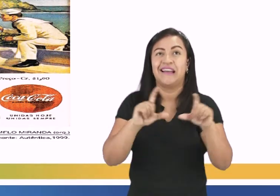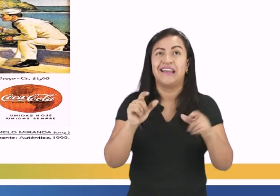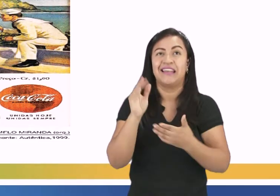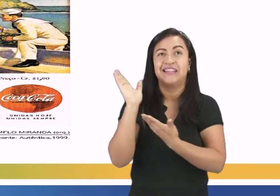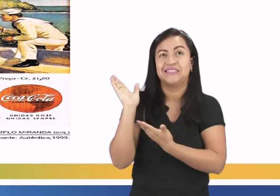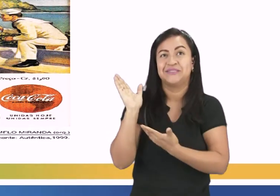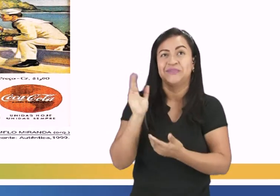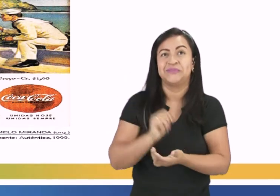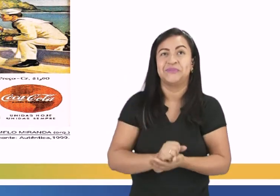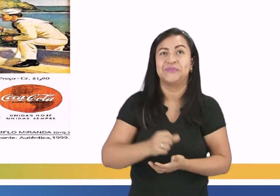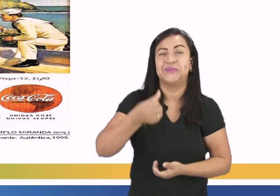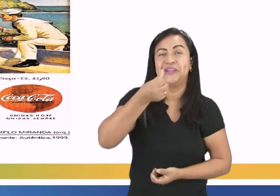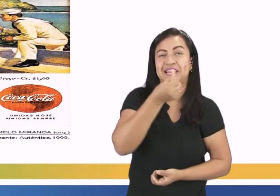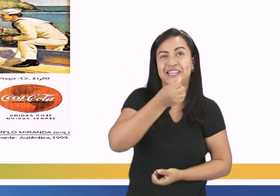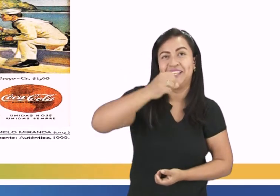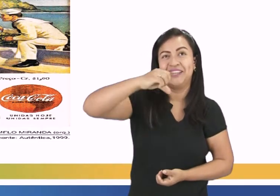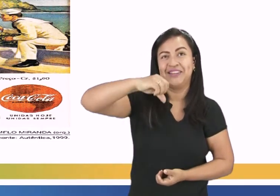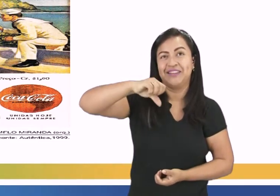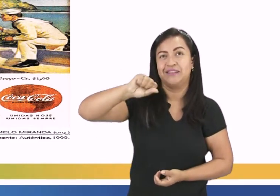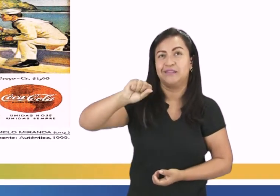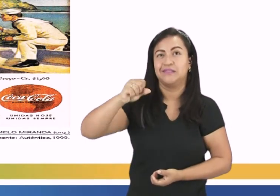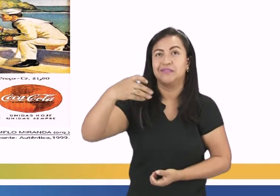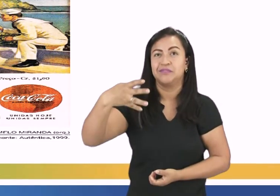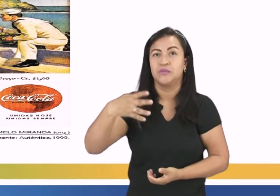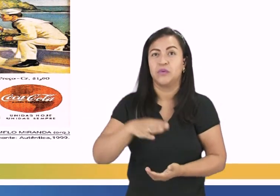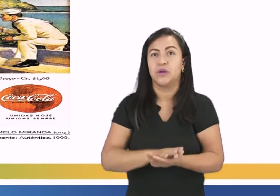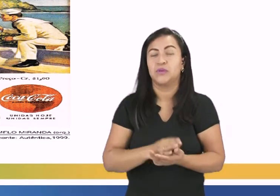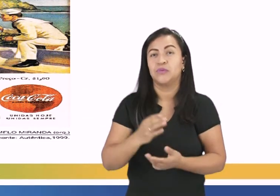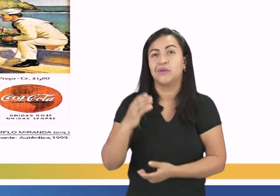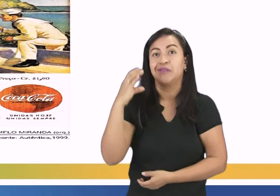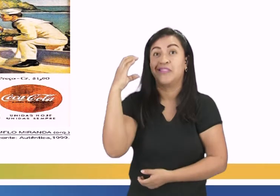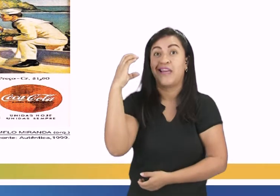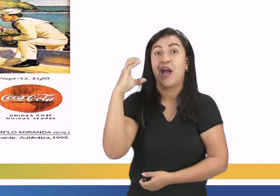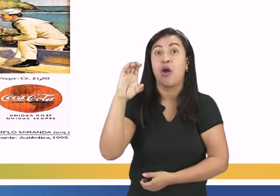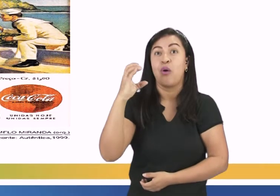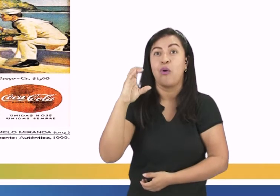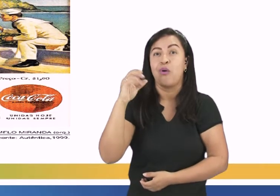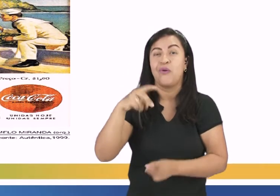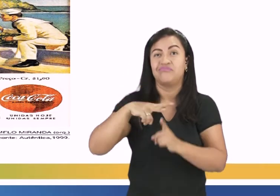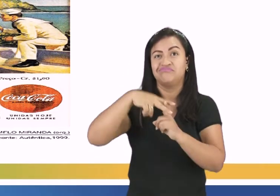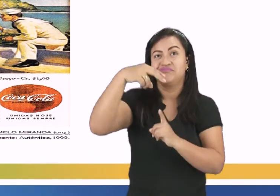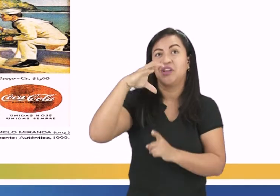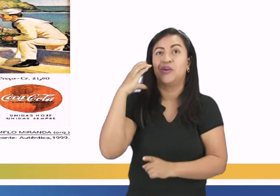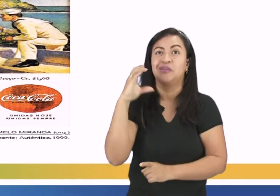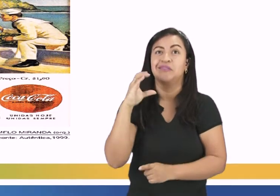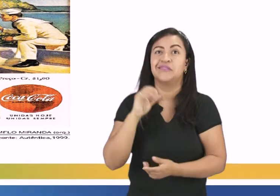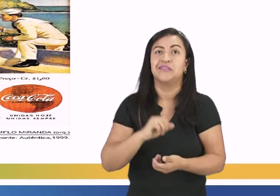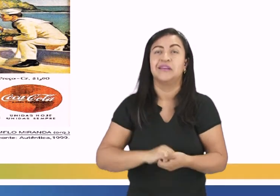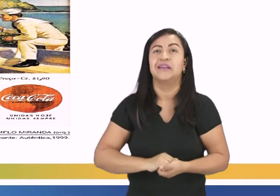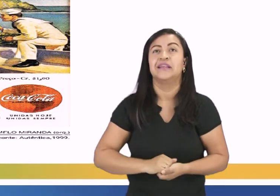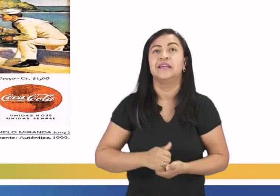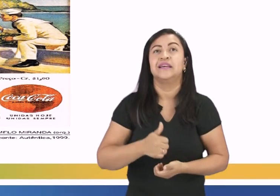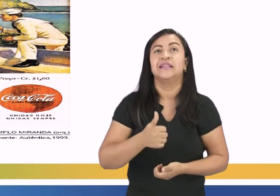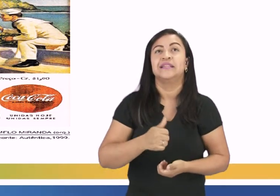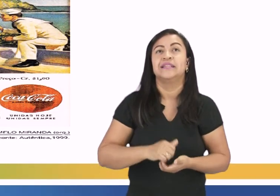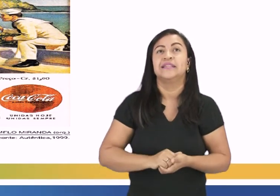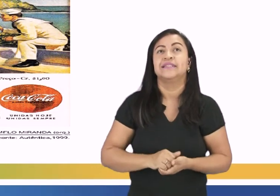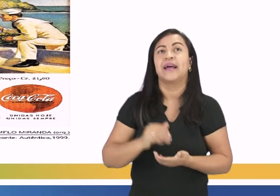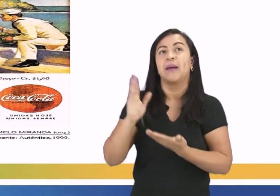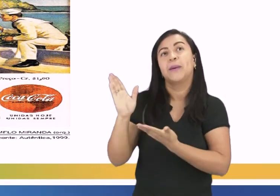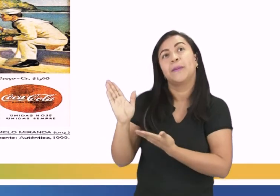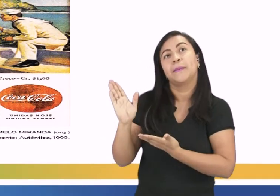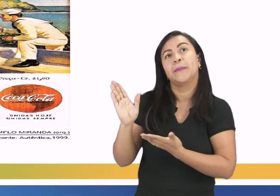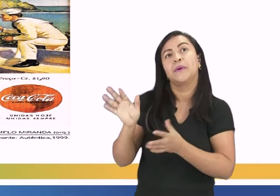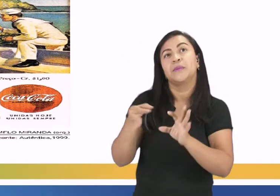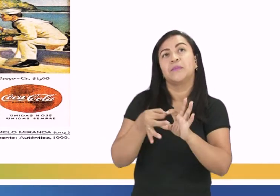e o cartaz publicitário da Coca-Cola, de 1944, apontam para